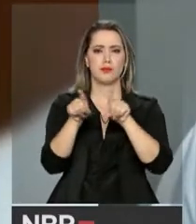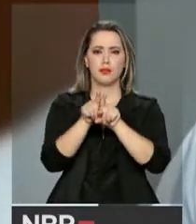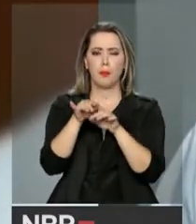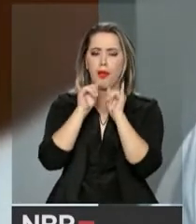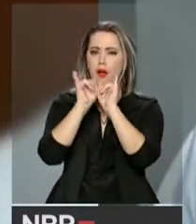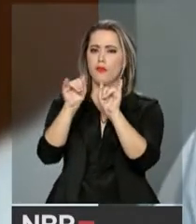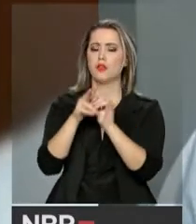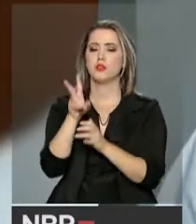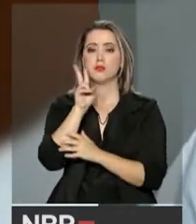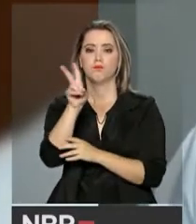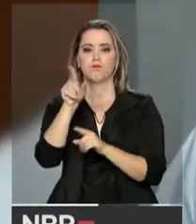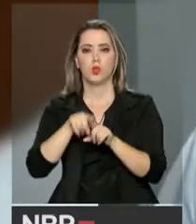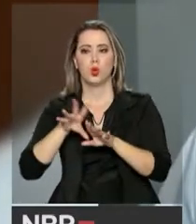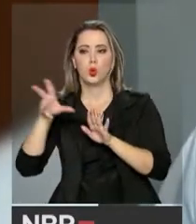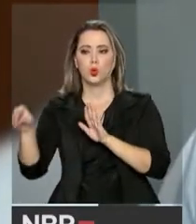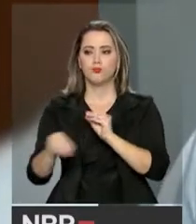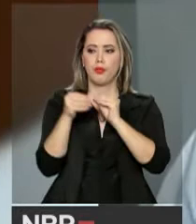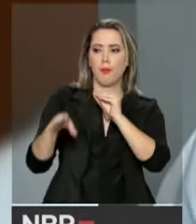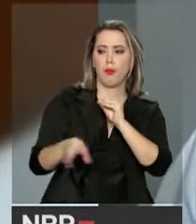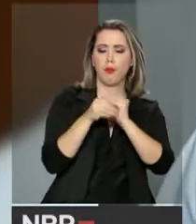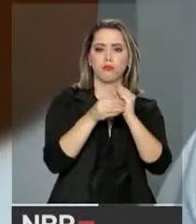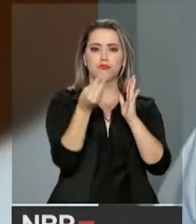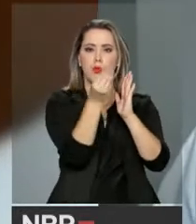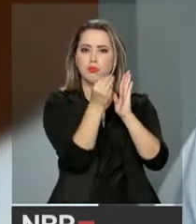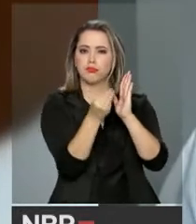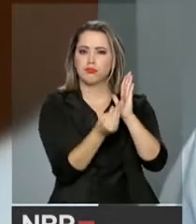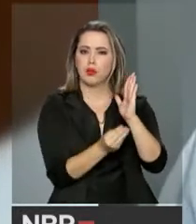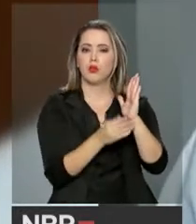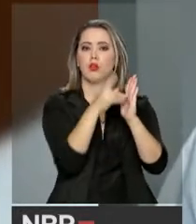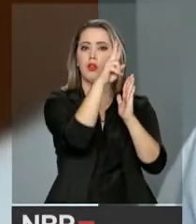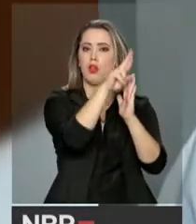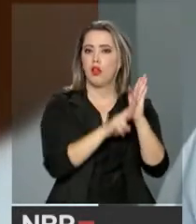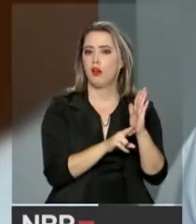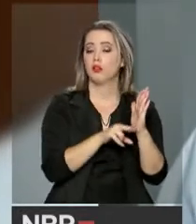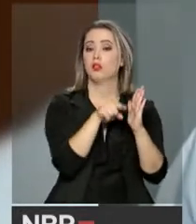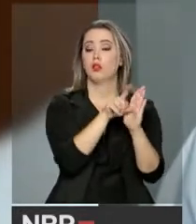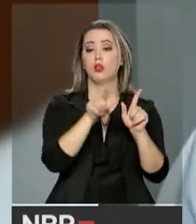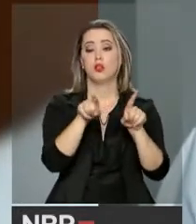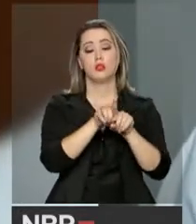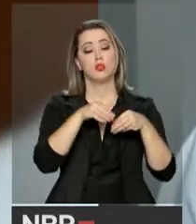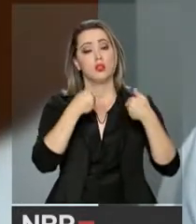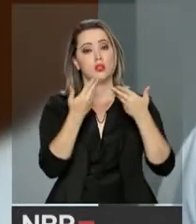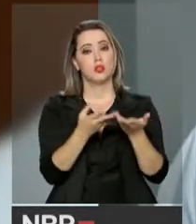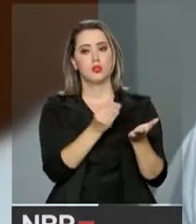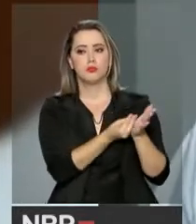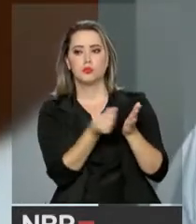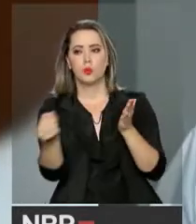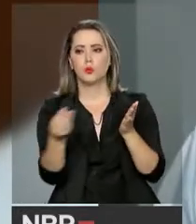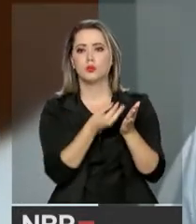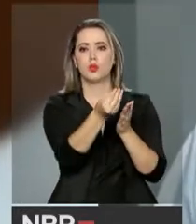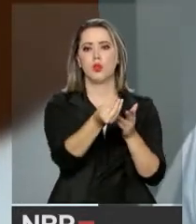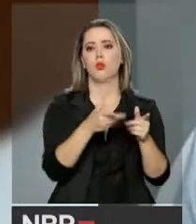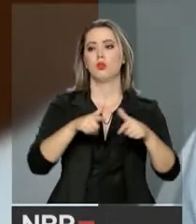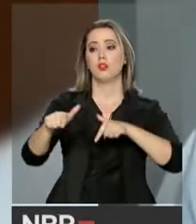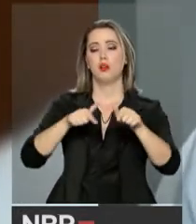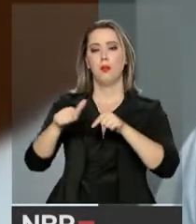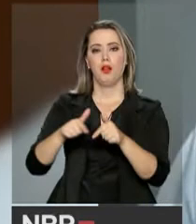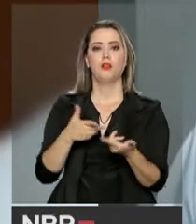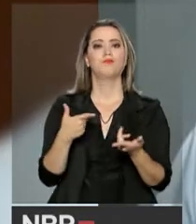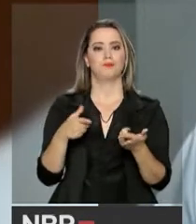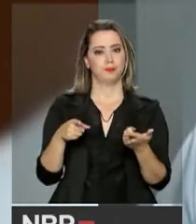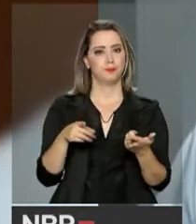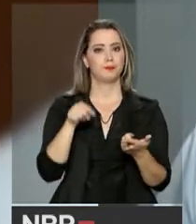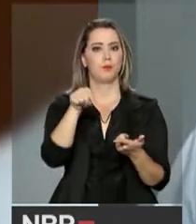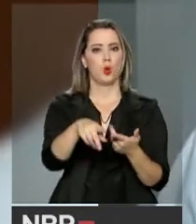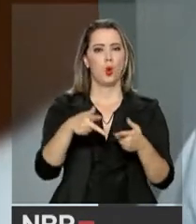Essas informações, elas são compiladas, isso gera um relatório, e desse relatório partem-se para ações. E essas